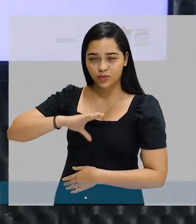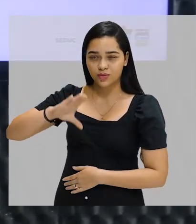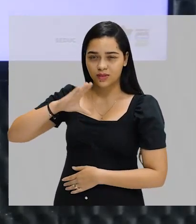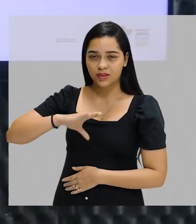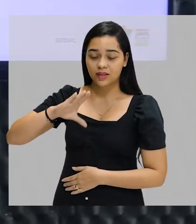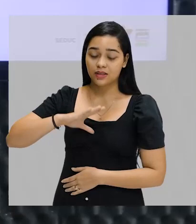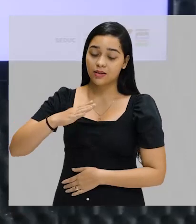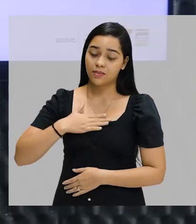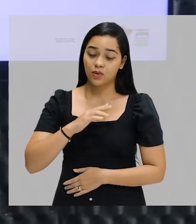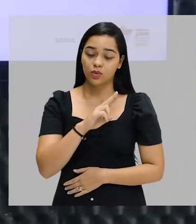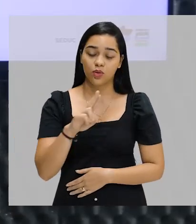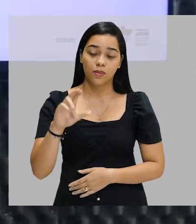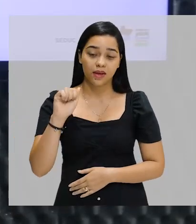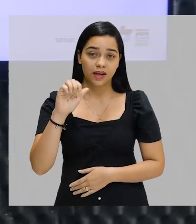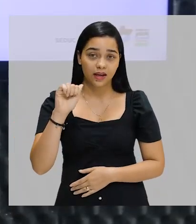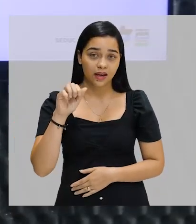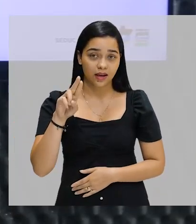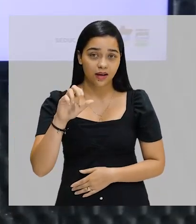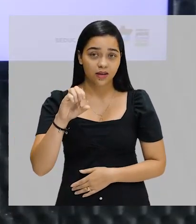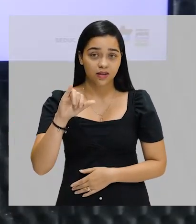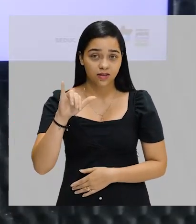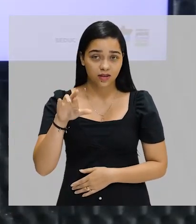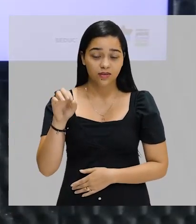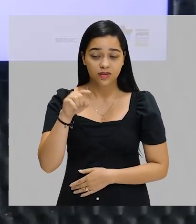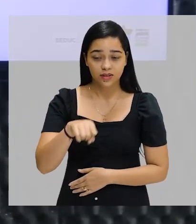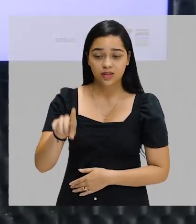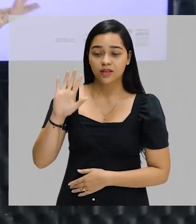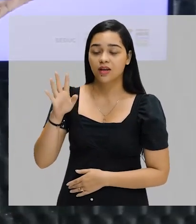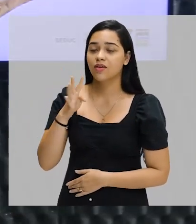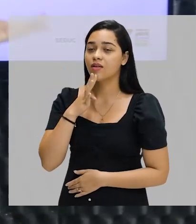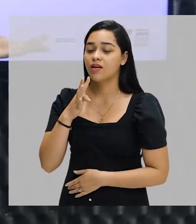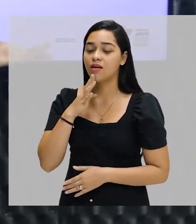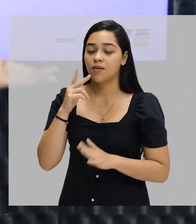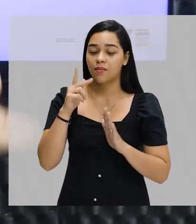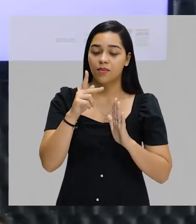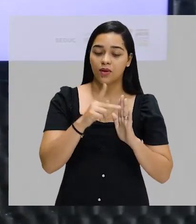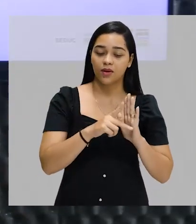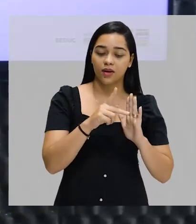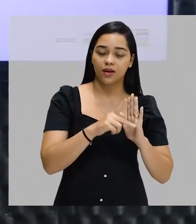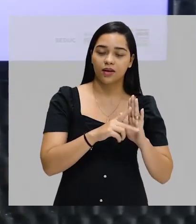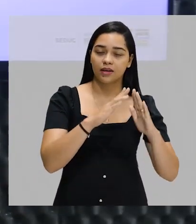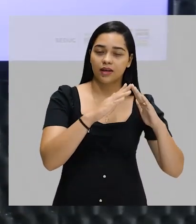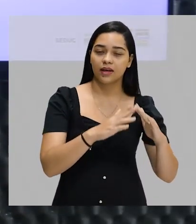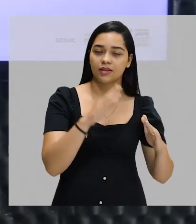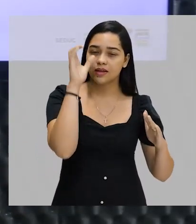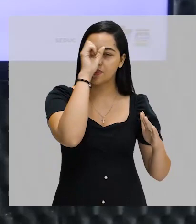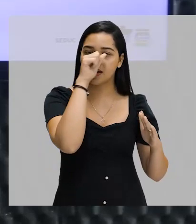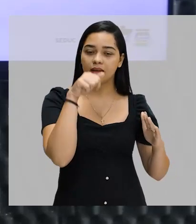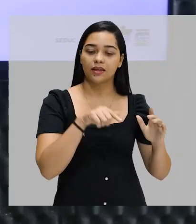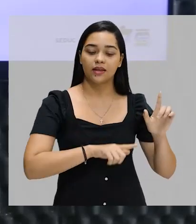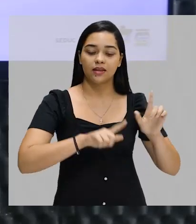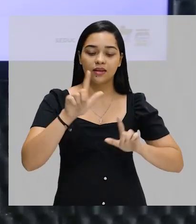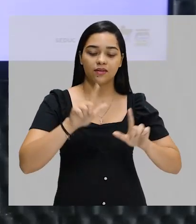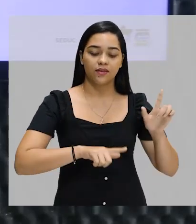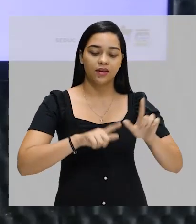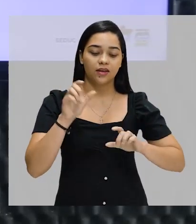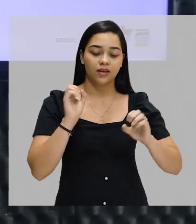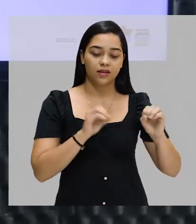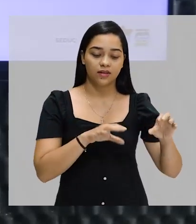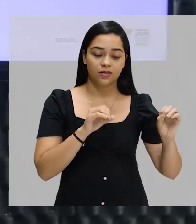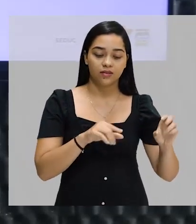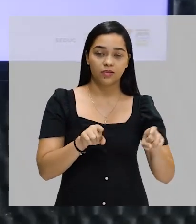portuguesa. Eu sou a Cacau Sotero, né? A Alana você já conhece. Programa Fique em Casa Aprendendo aqui na TV Educação